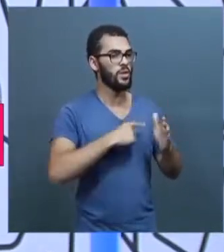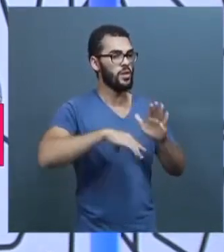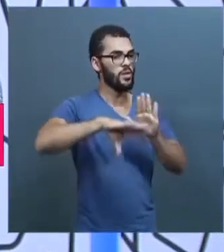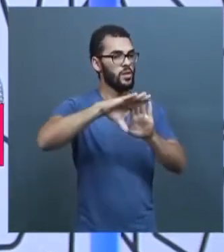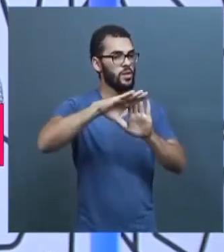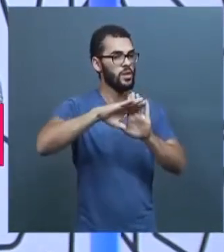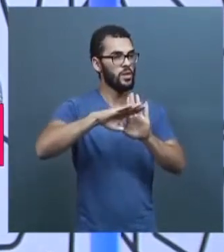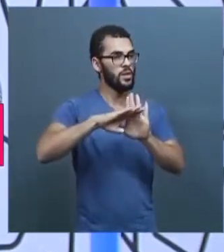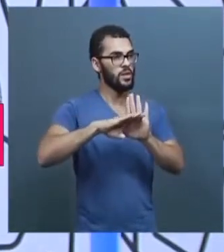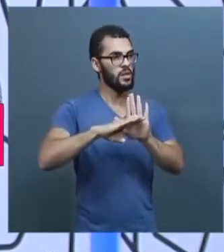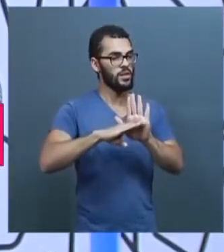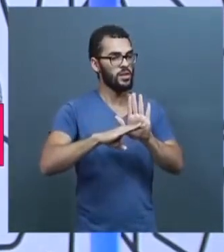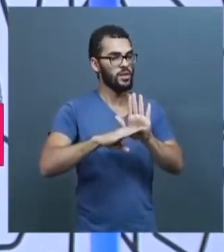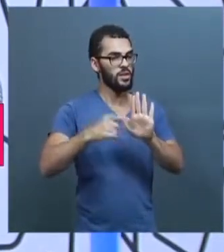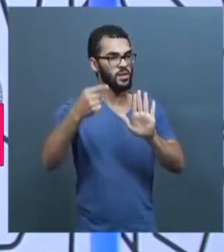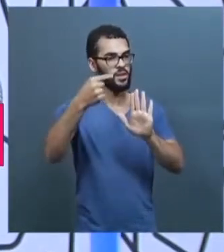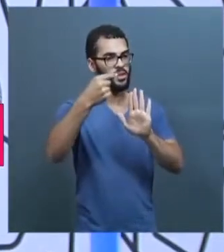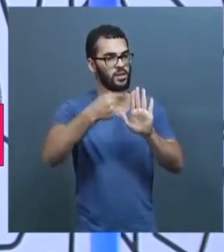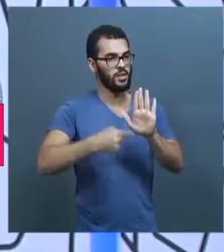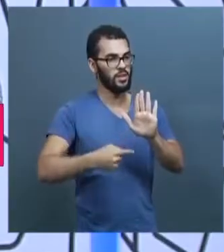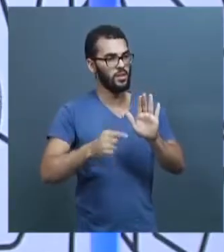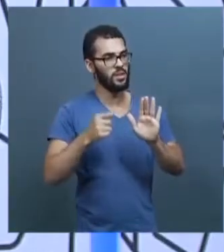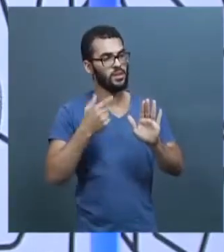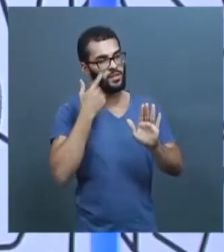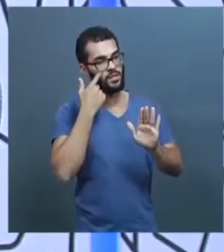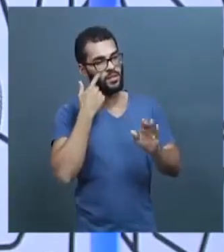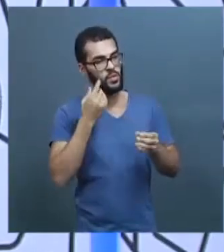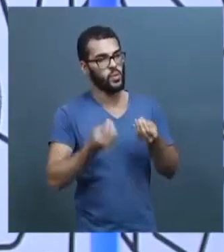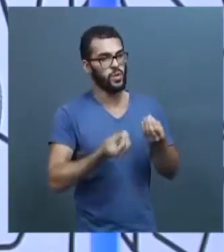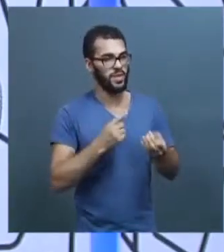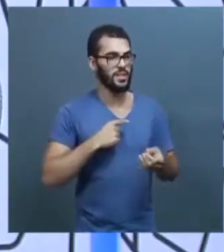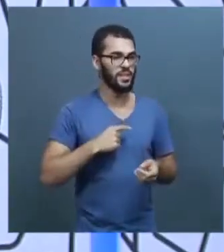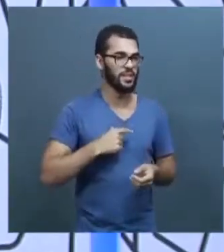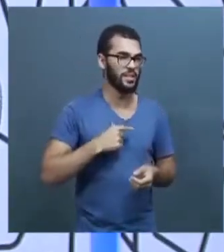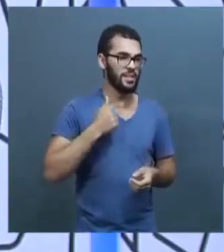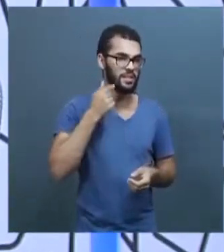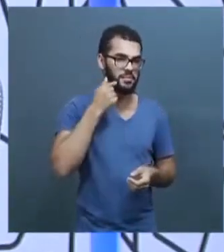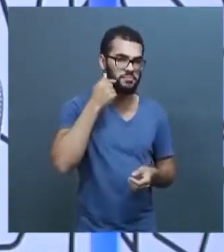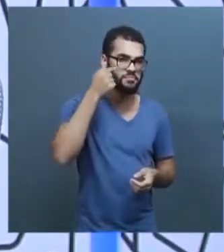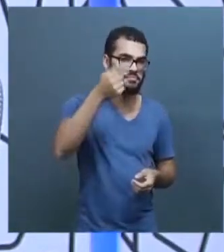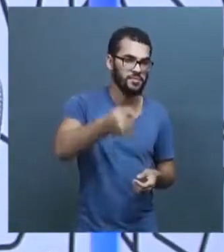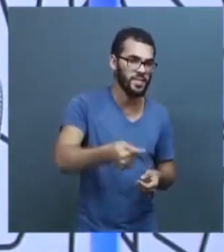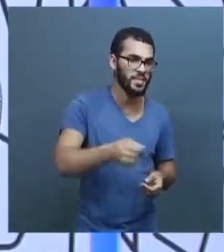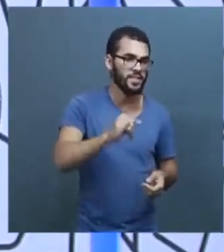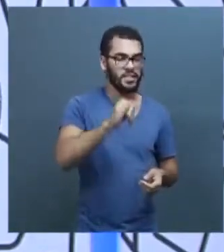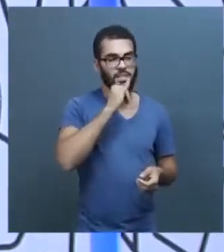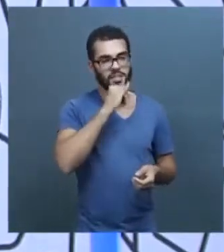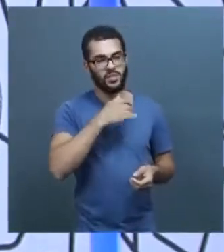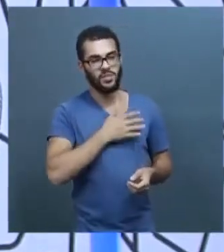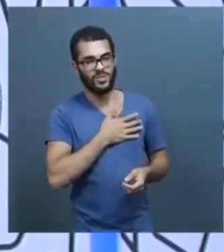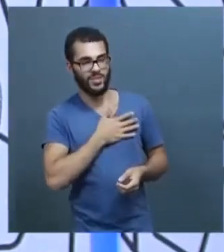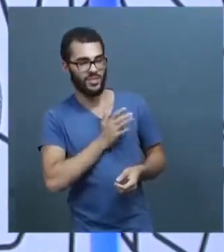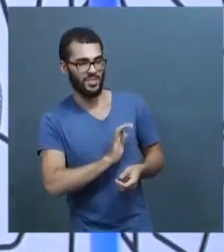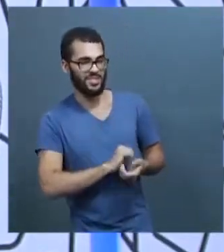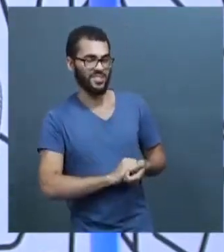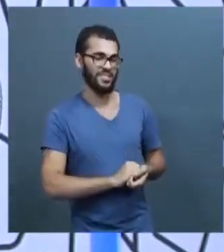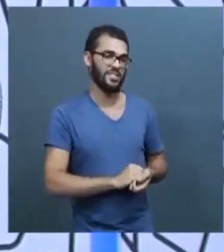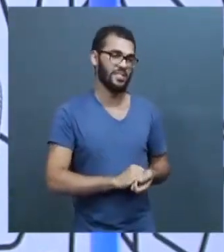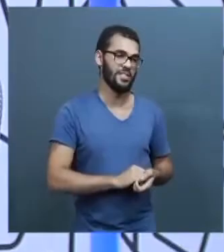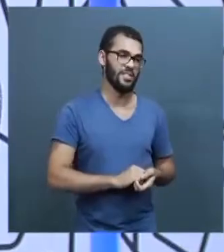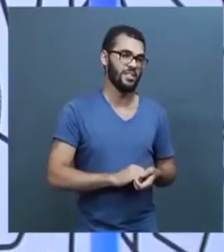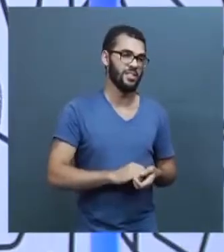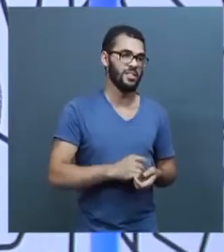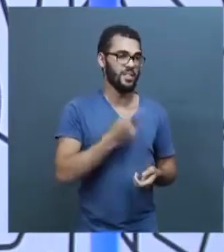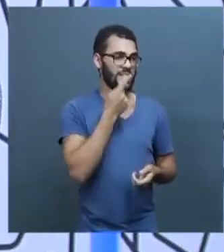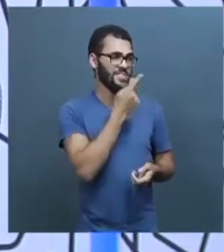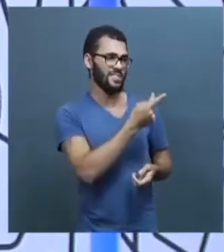criança saber o que vai ter durante a semana. Então, se ela não gosta de tal preparação do dia, aí ela